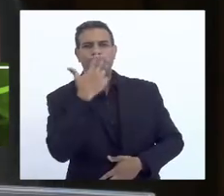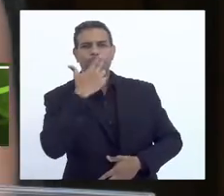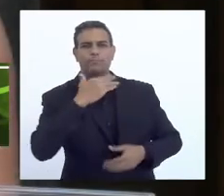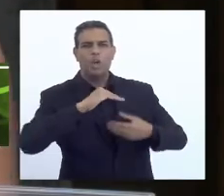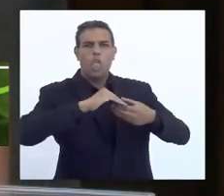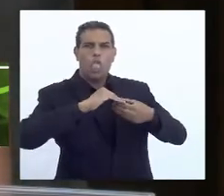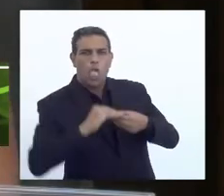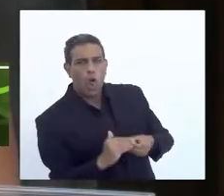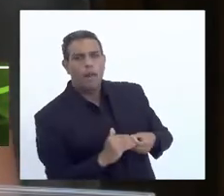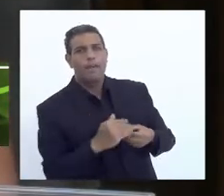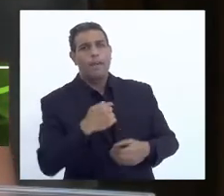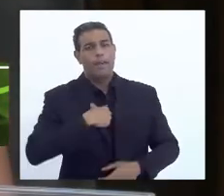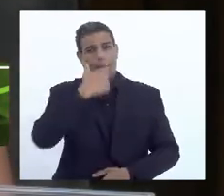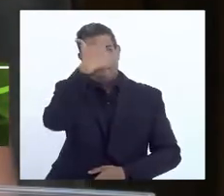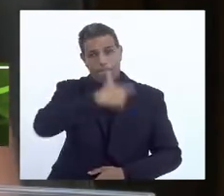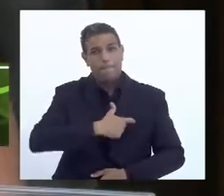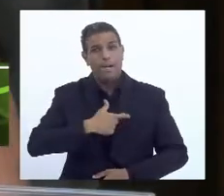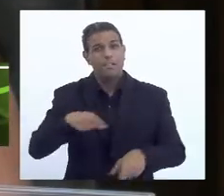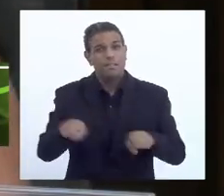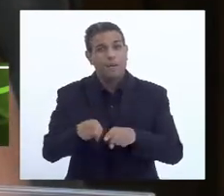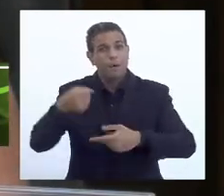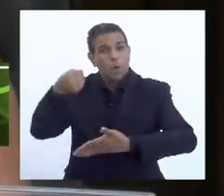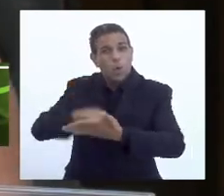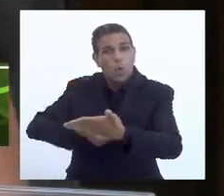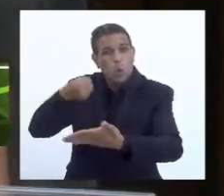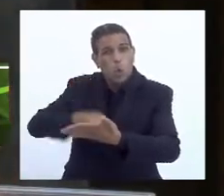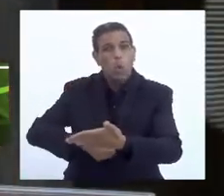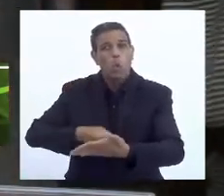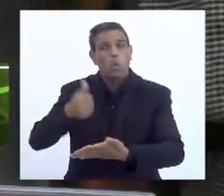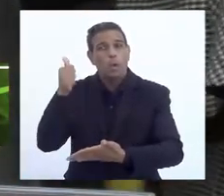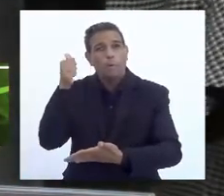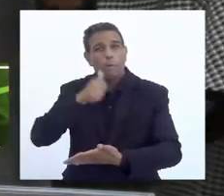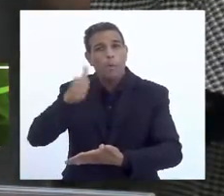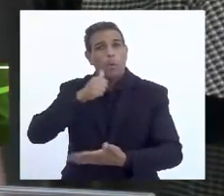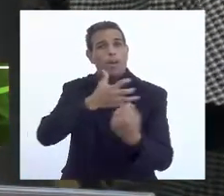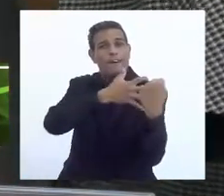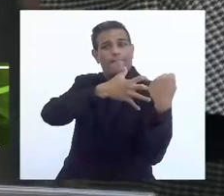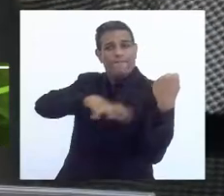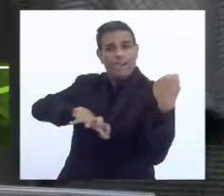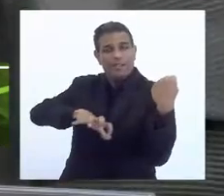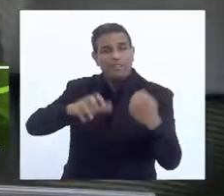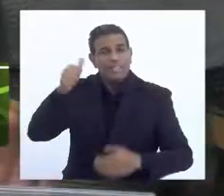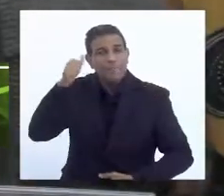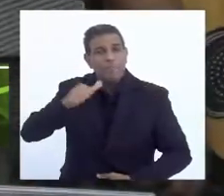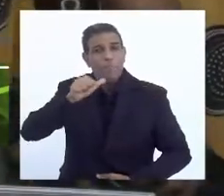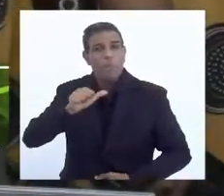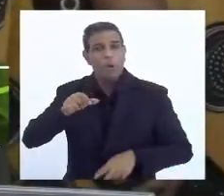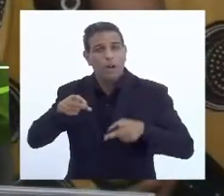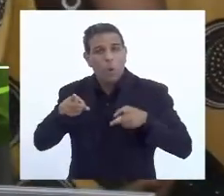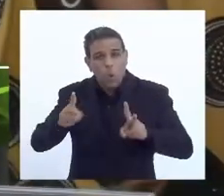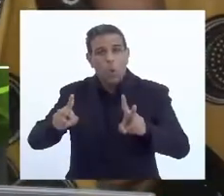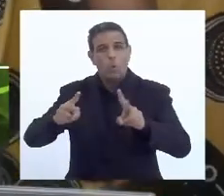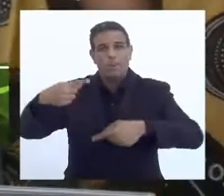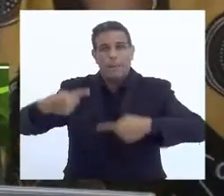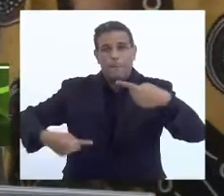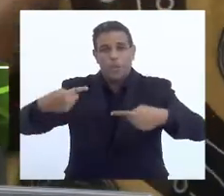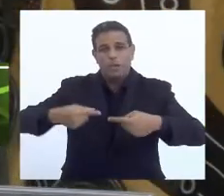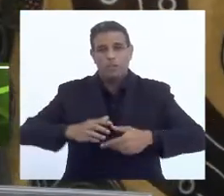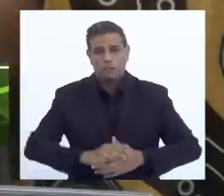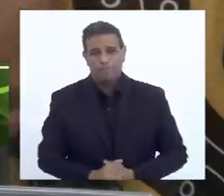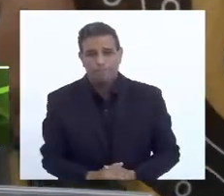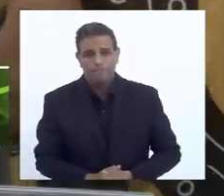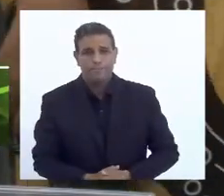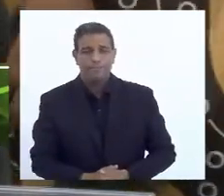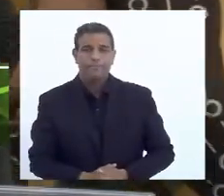quebrar enquanto lutadora, enquanto feminista, enquanto mulher na política.